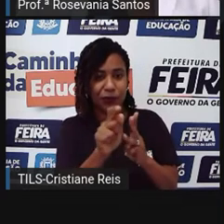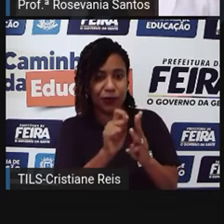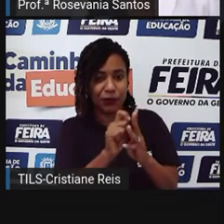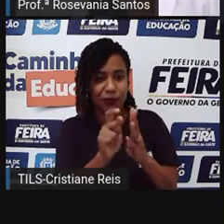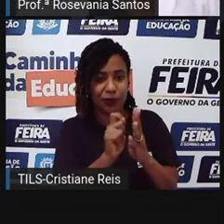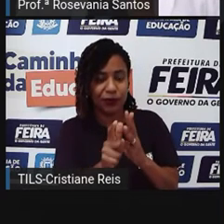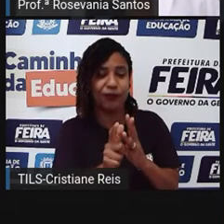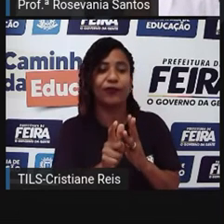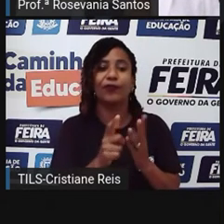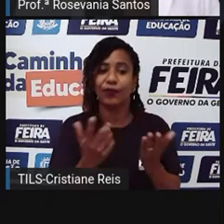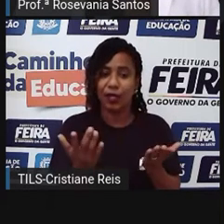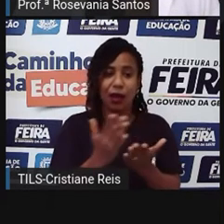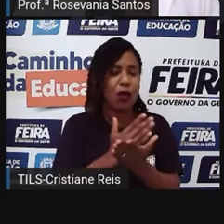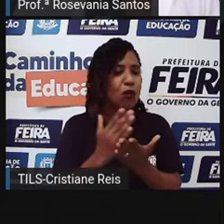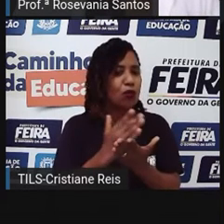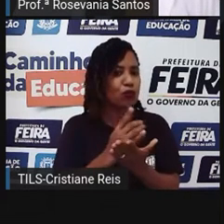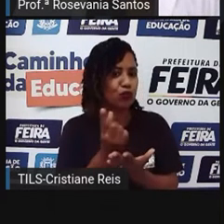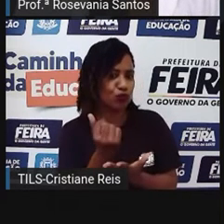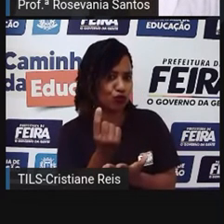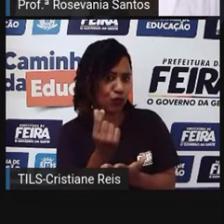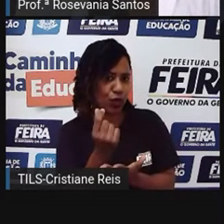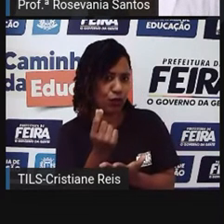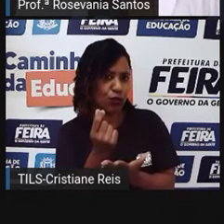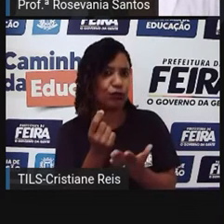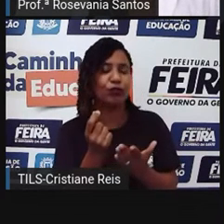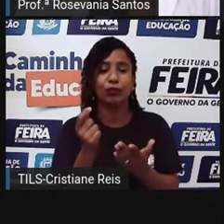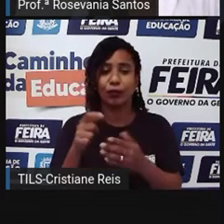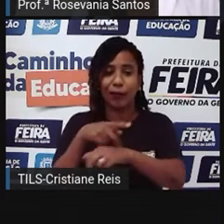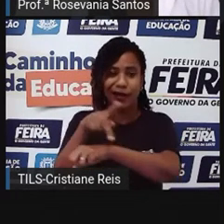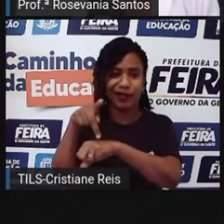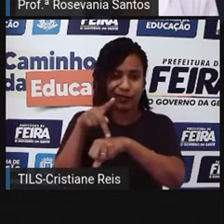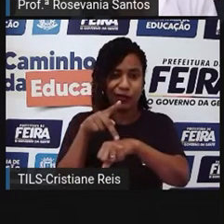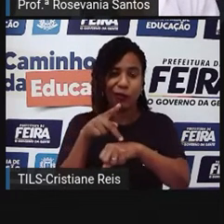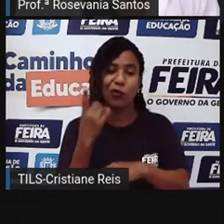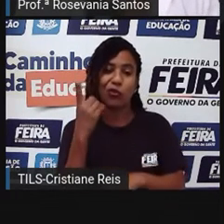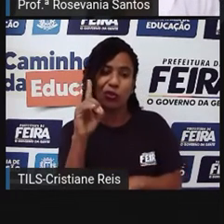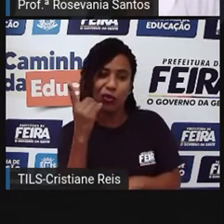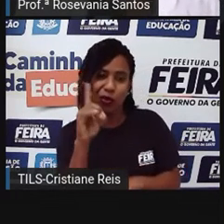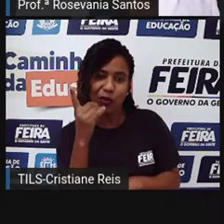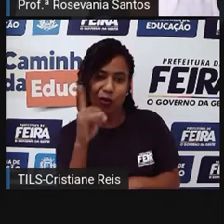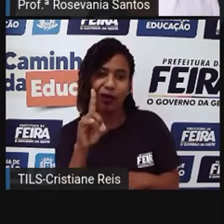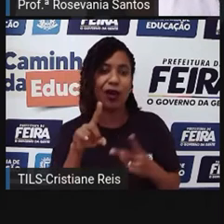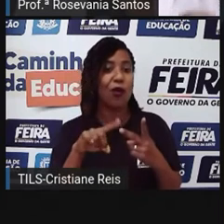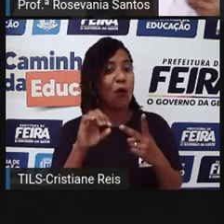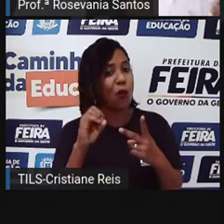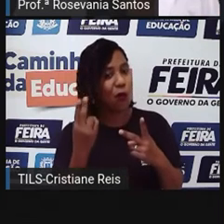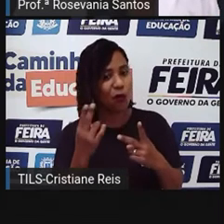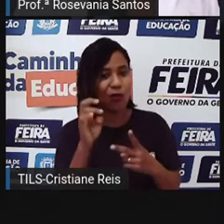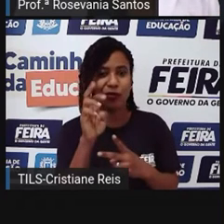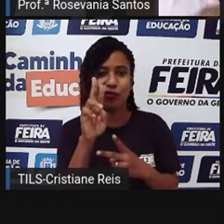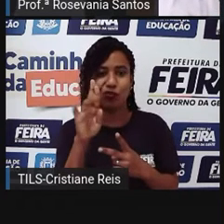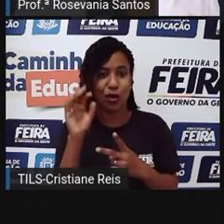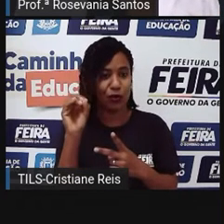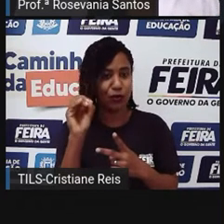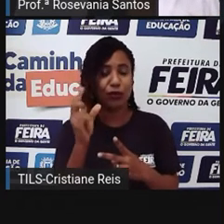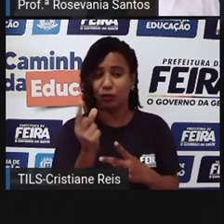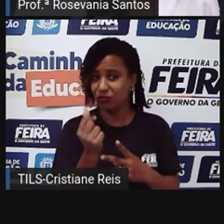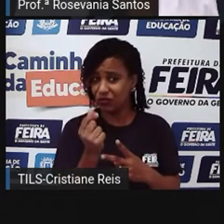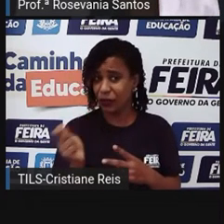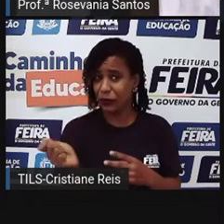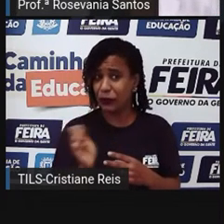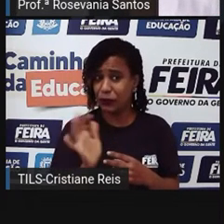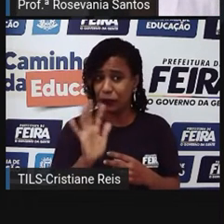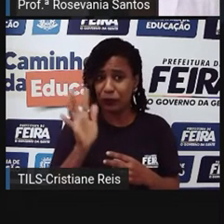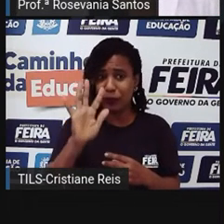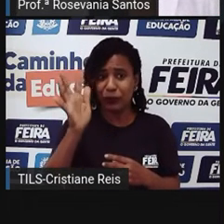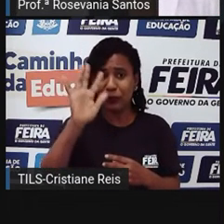próprio euro, né, o dólar. E aí essas transações econômicas através das bolsas de valores fazem com que vão ditando